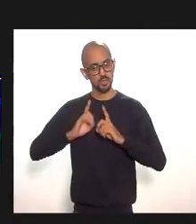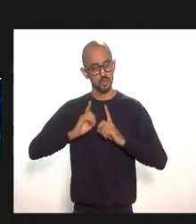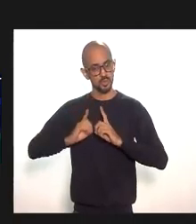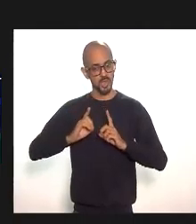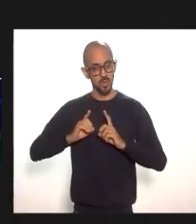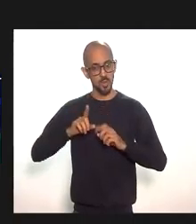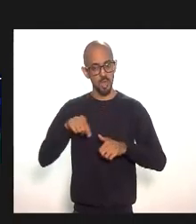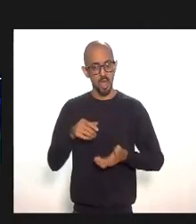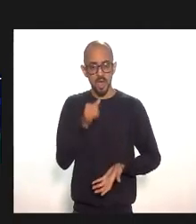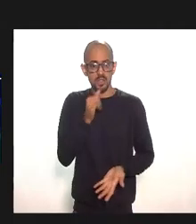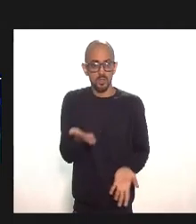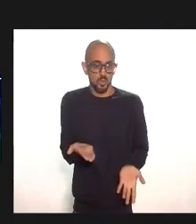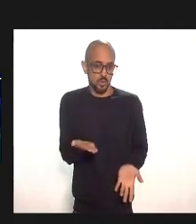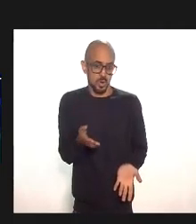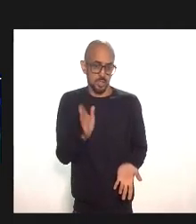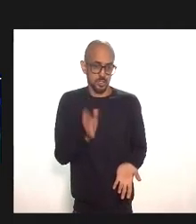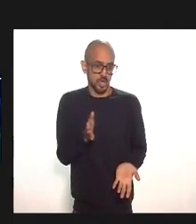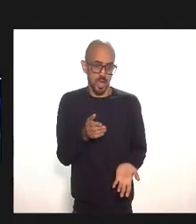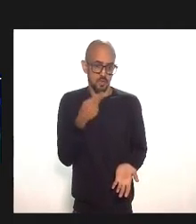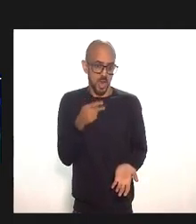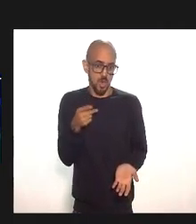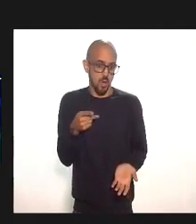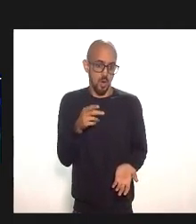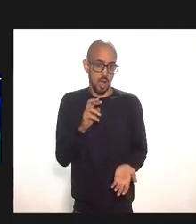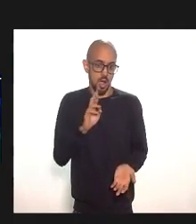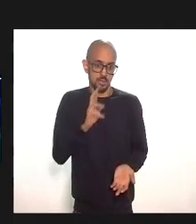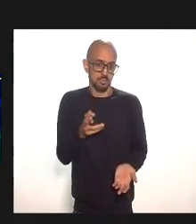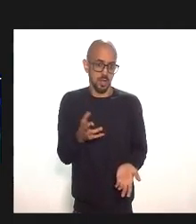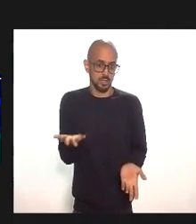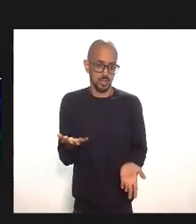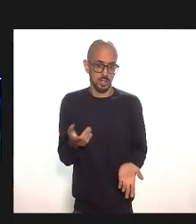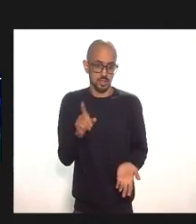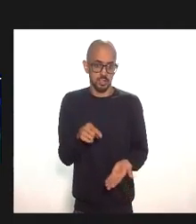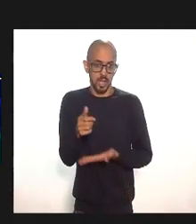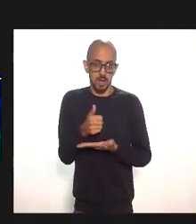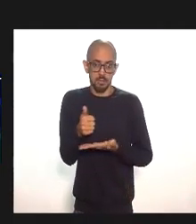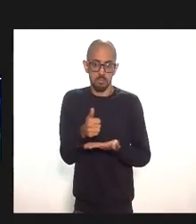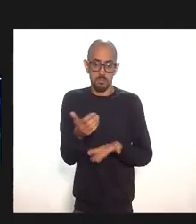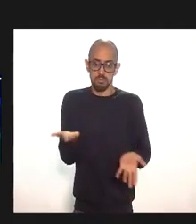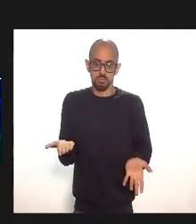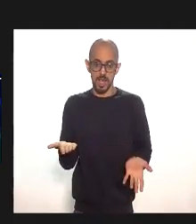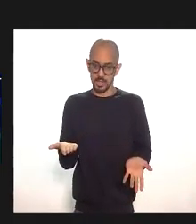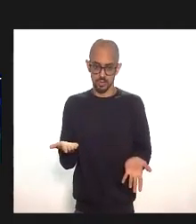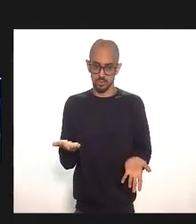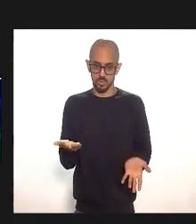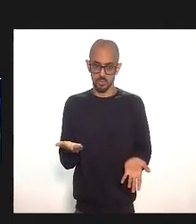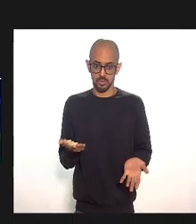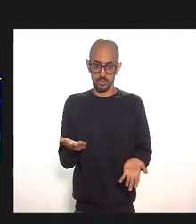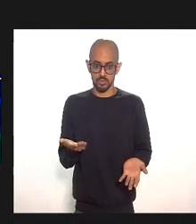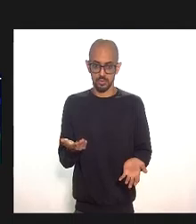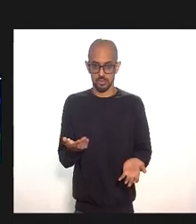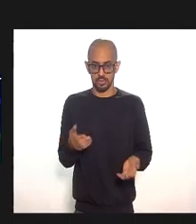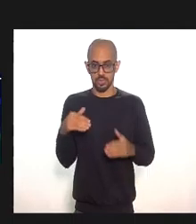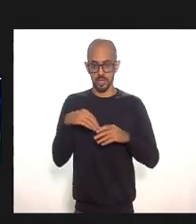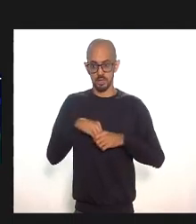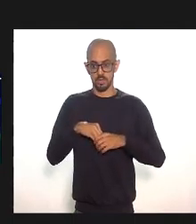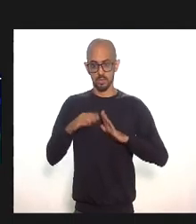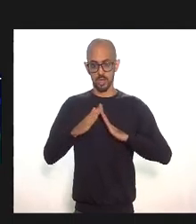vez proclamado o resultado, não tem como votar novamente, presidente. Isso é um princípio básico de regra, conduta processual dentro do